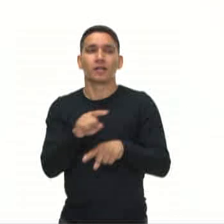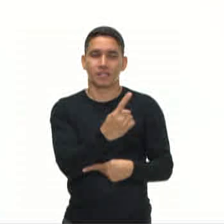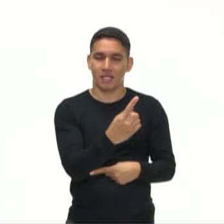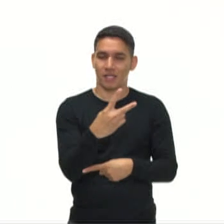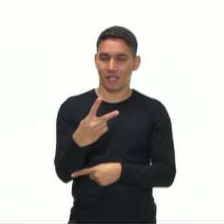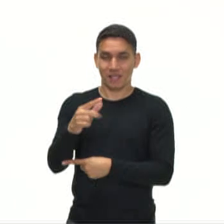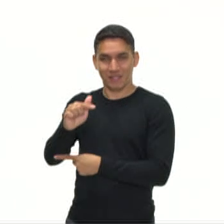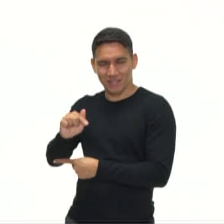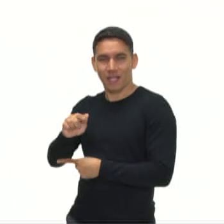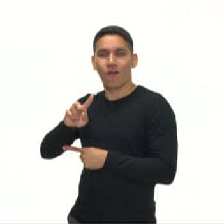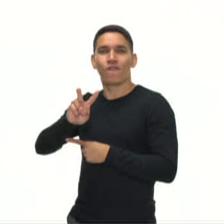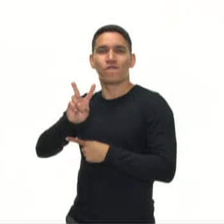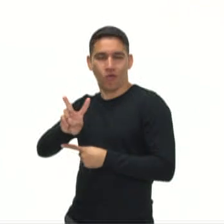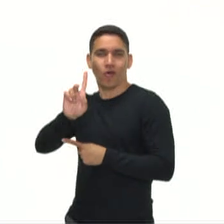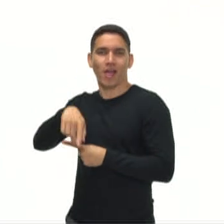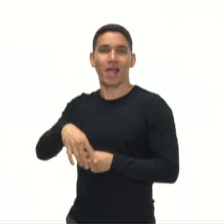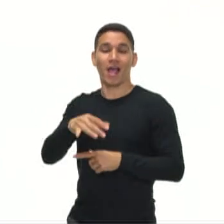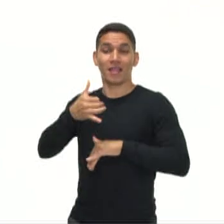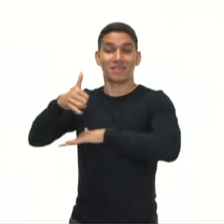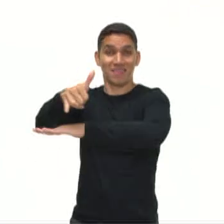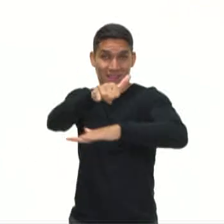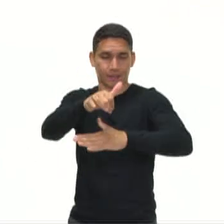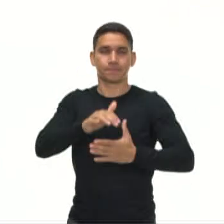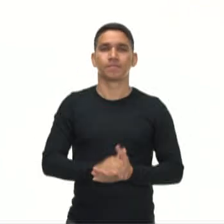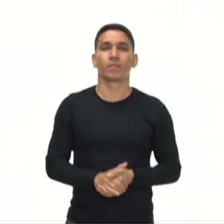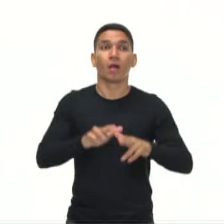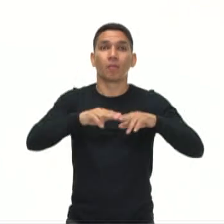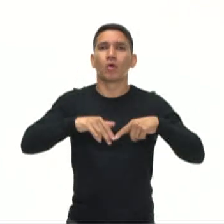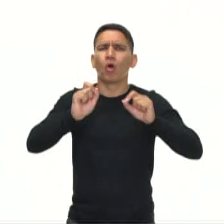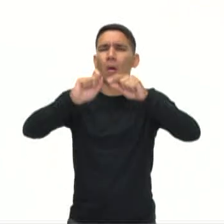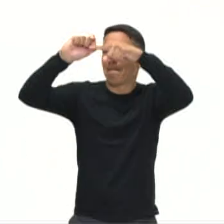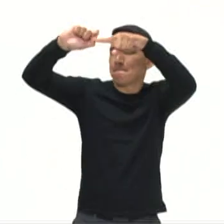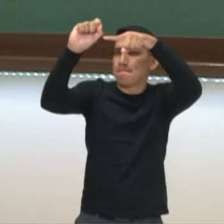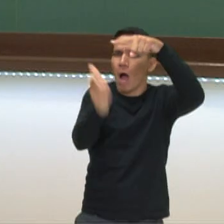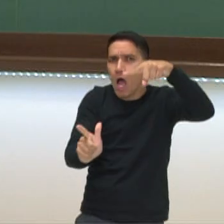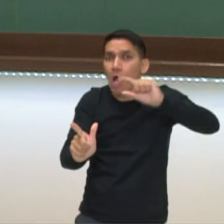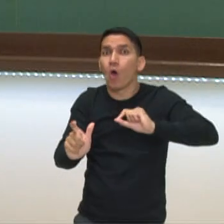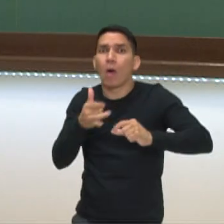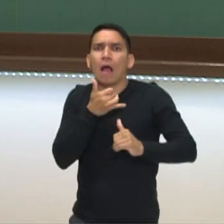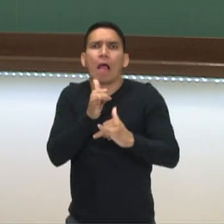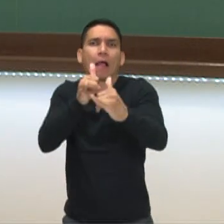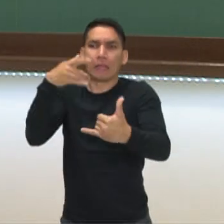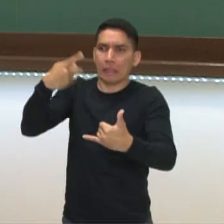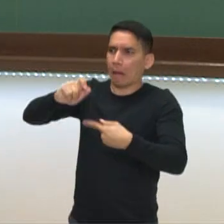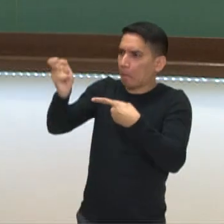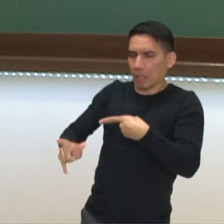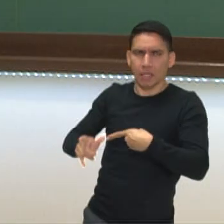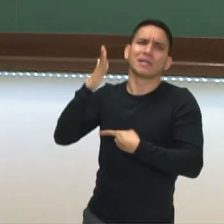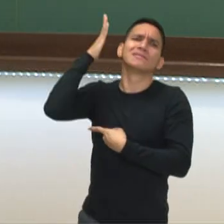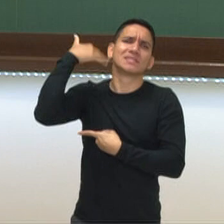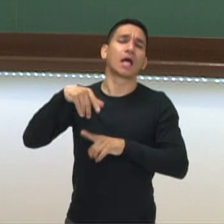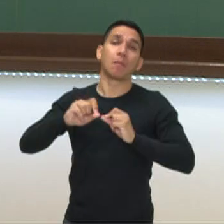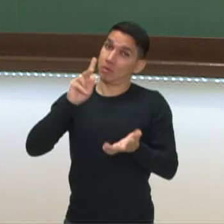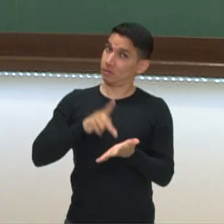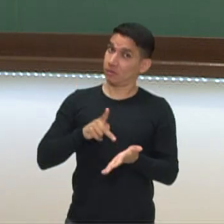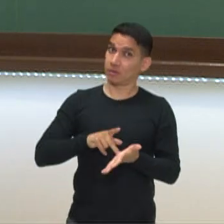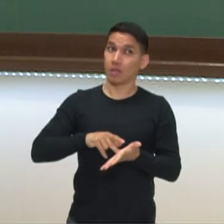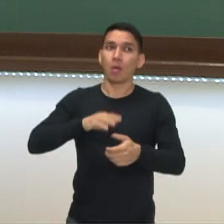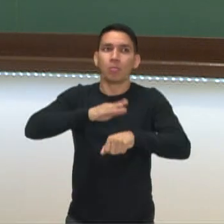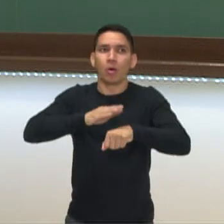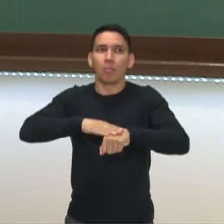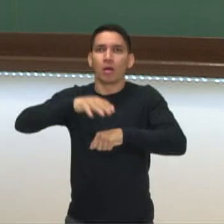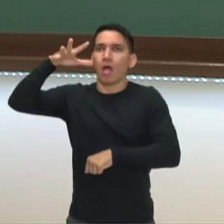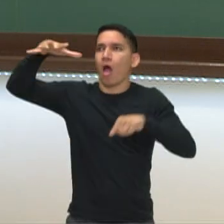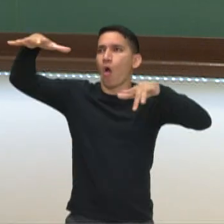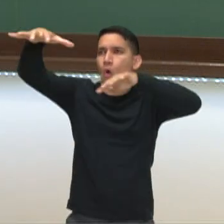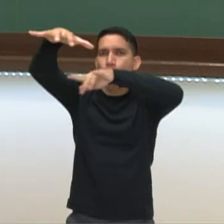então. Então, pessoal, descarga elétrica de um raio. Então, a gente já sabe que, na verdade, quando tem uma